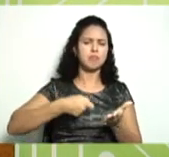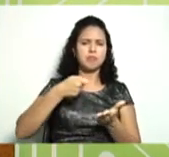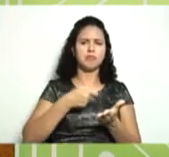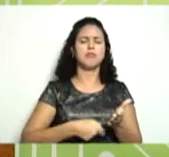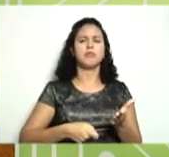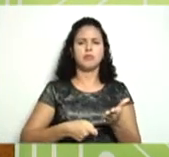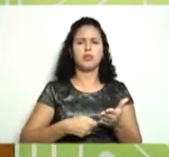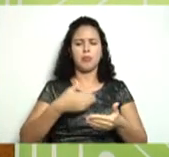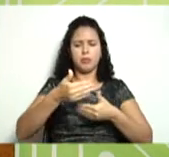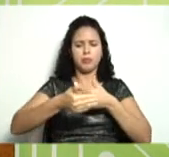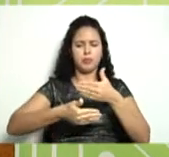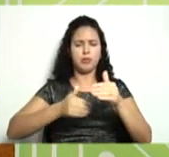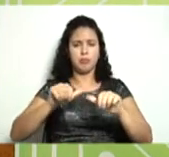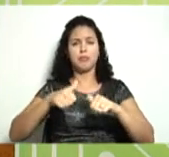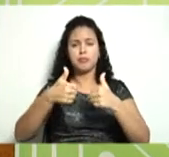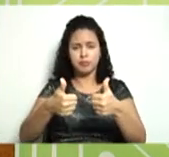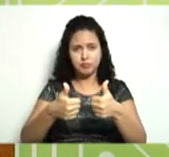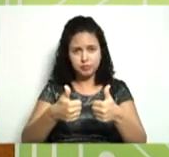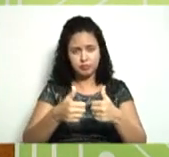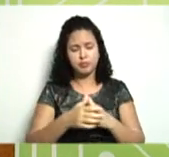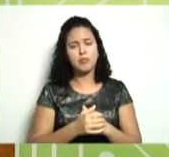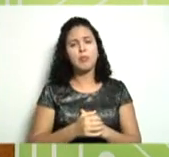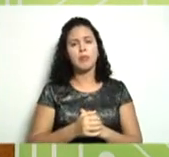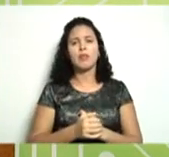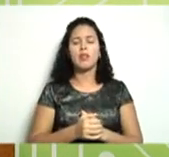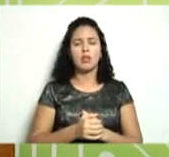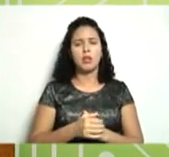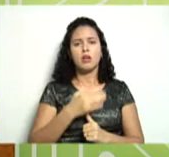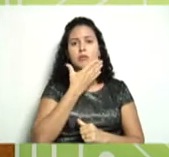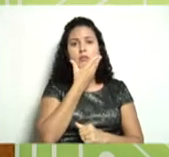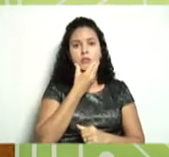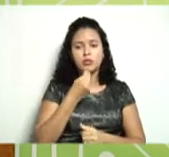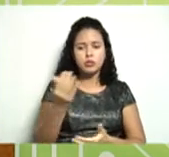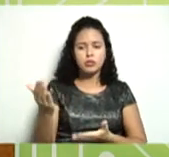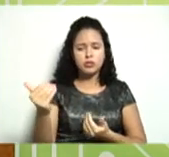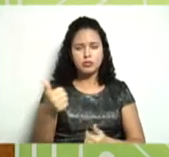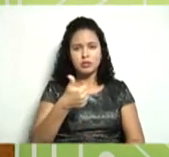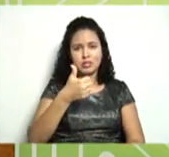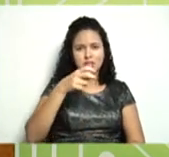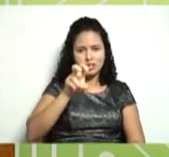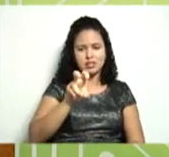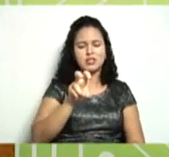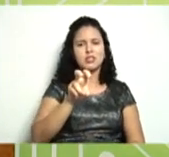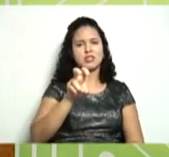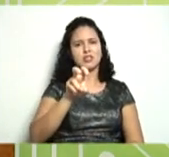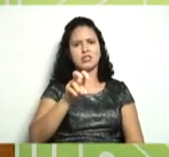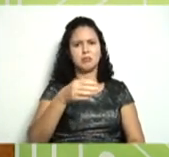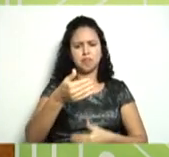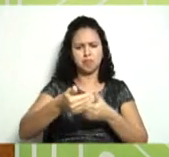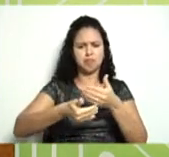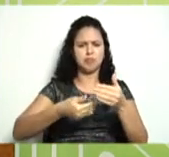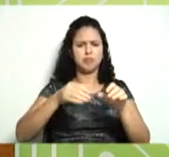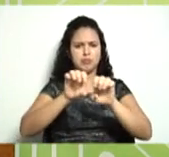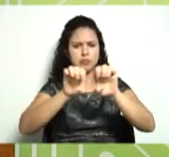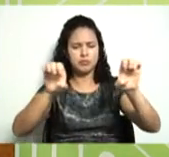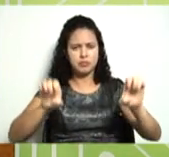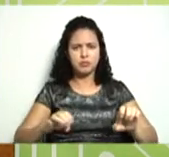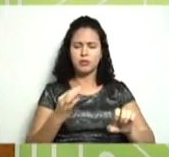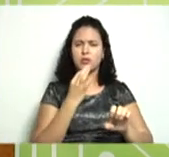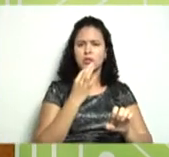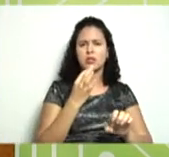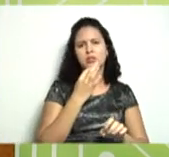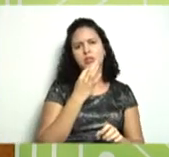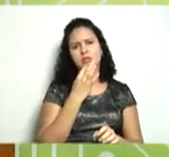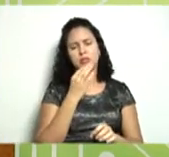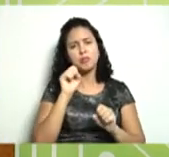suas melhorias. Olha aí, um menino com 15 anos já passando pelas estruturas, conhecendo e podendo dar